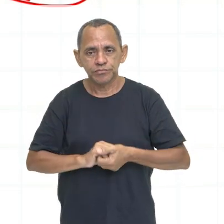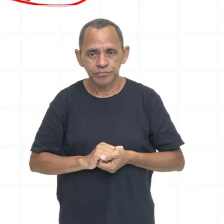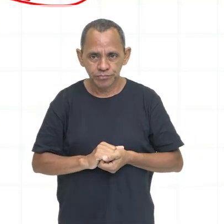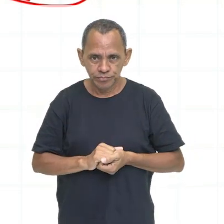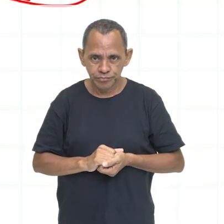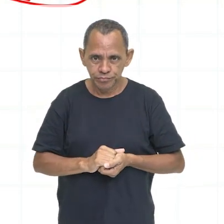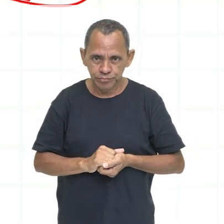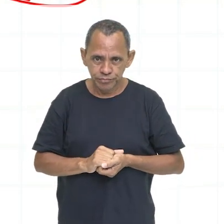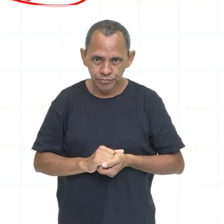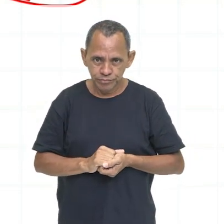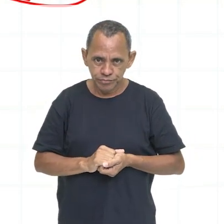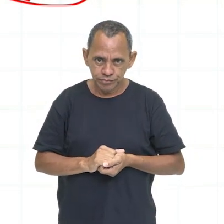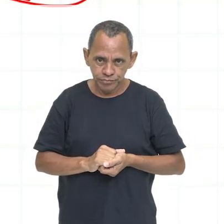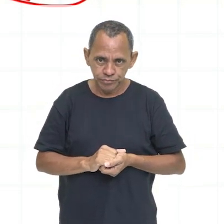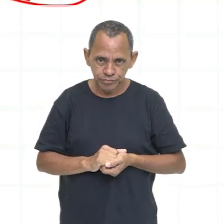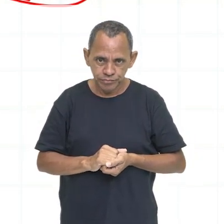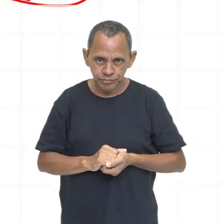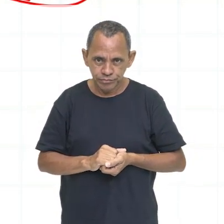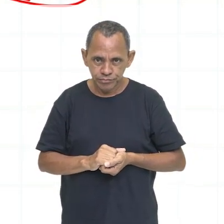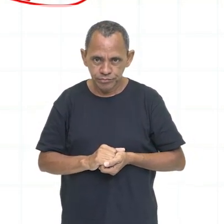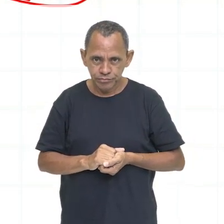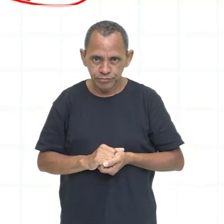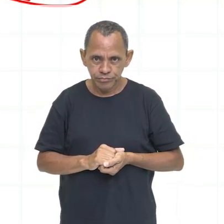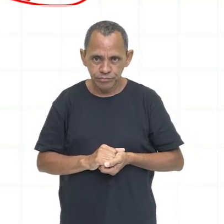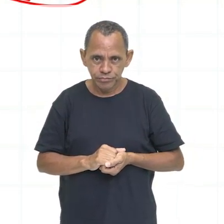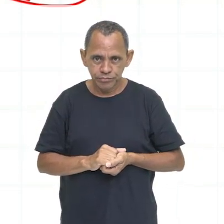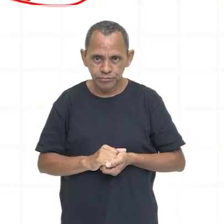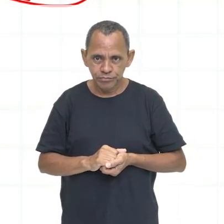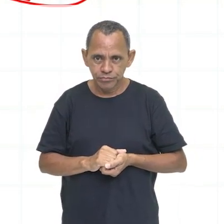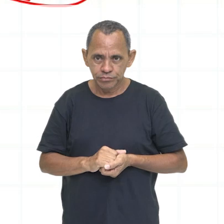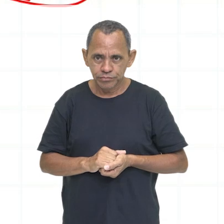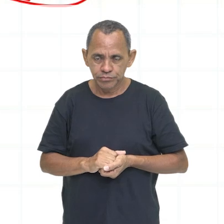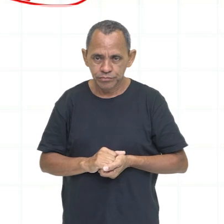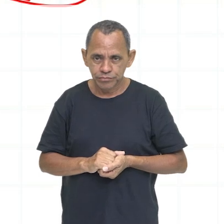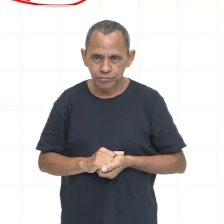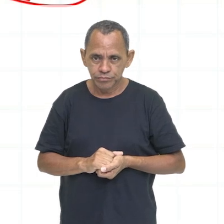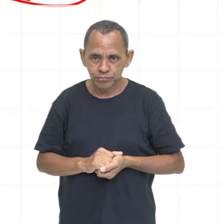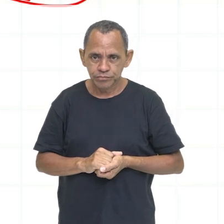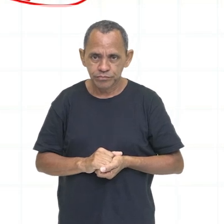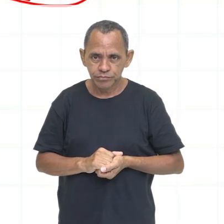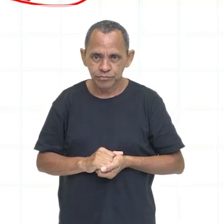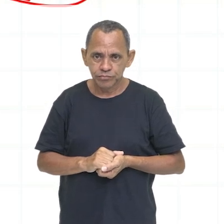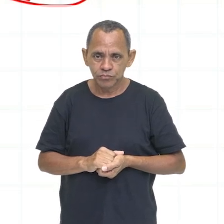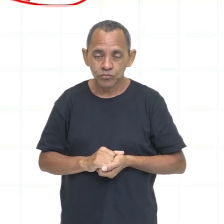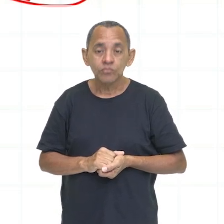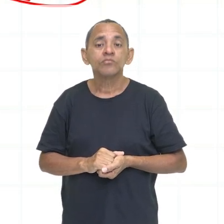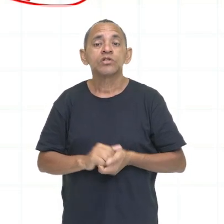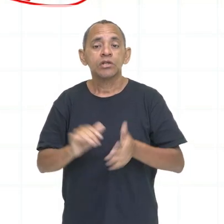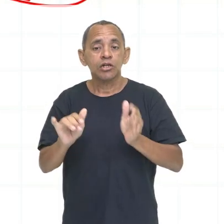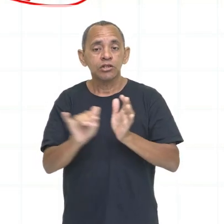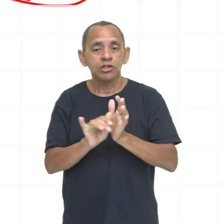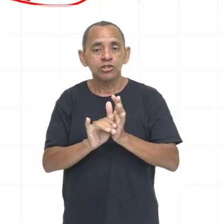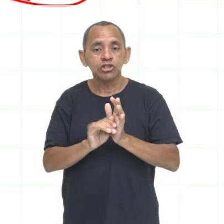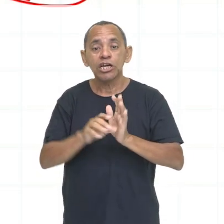português a definição, tá? Identity is the conception. Identidade é a concepção.